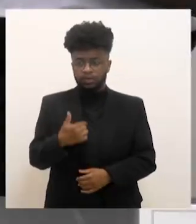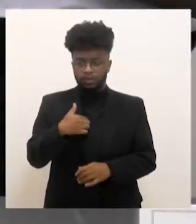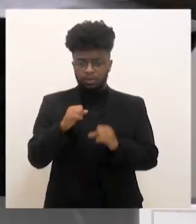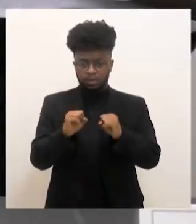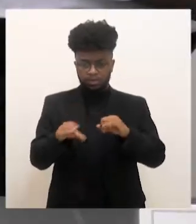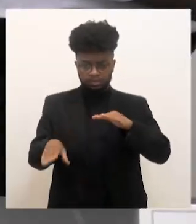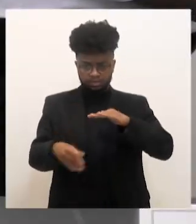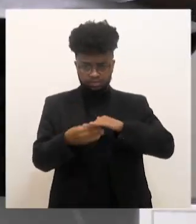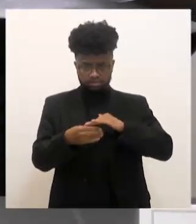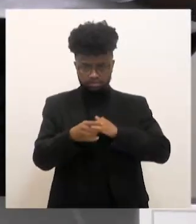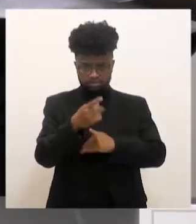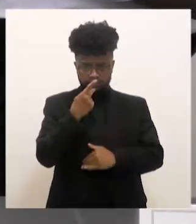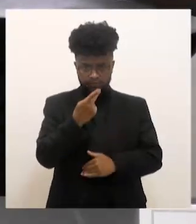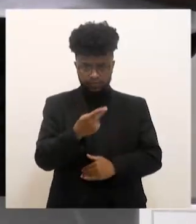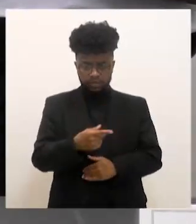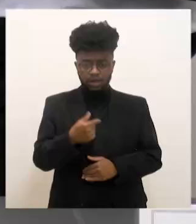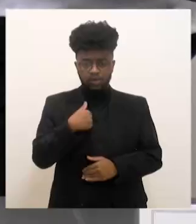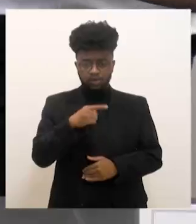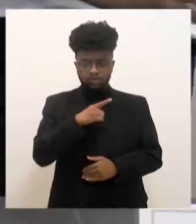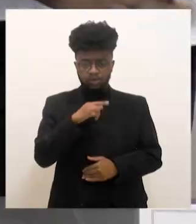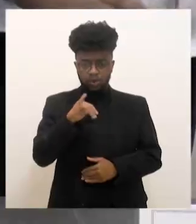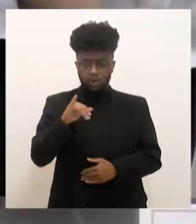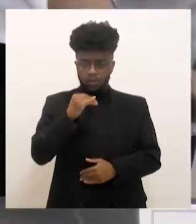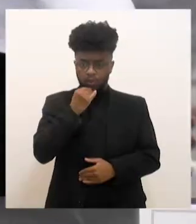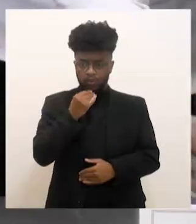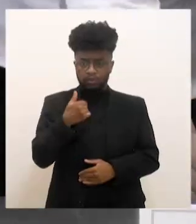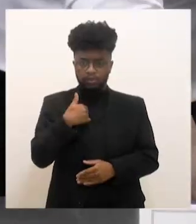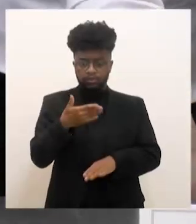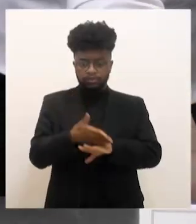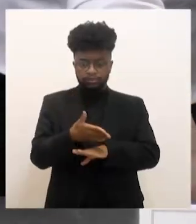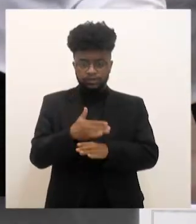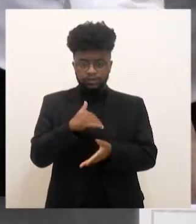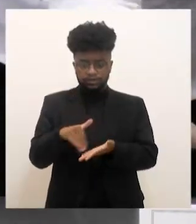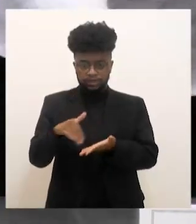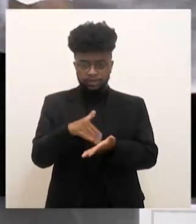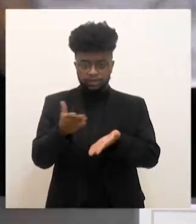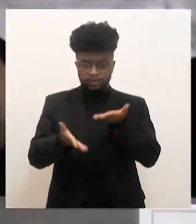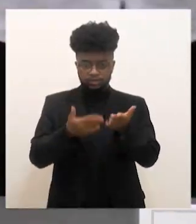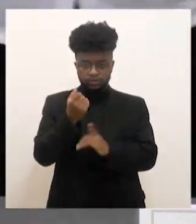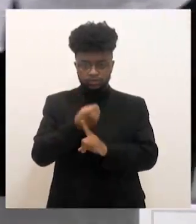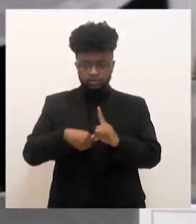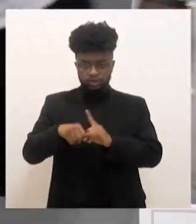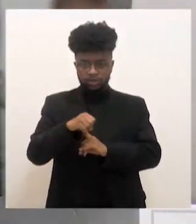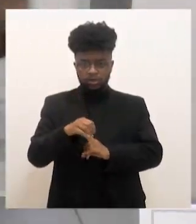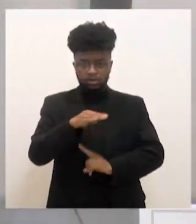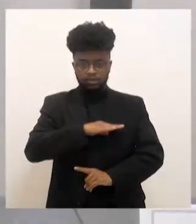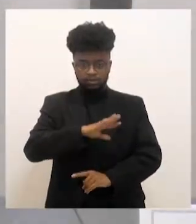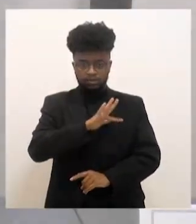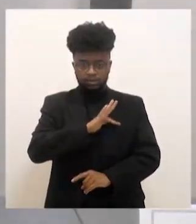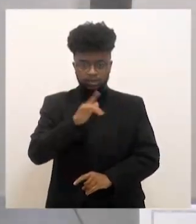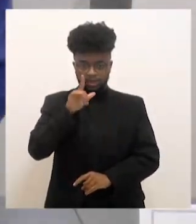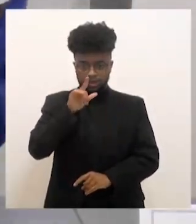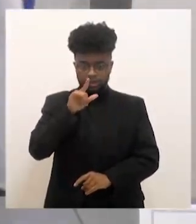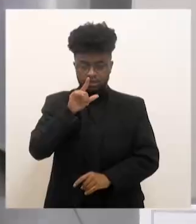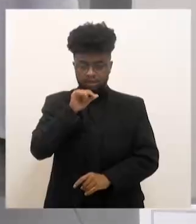sua fala. Eu tive a oportunidade de ser secretário de assistência social na Baixada Fluminense, na cidade de